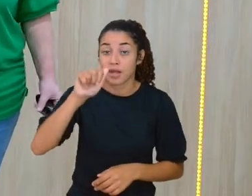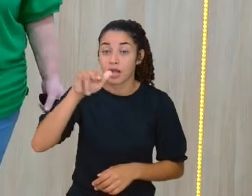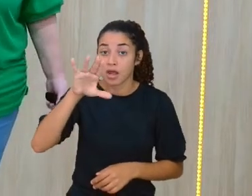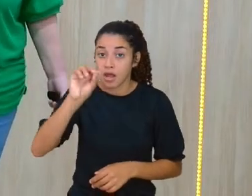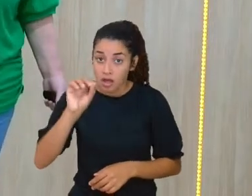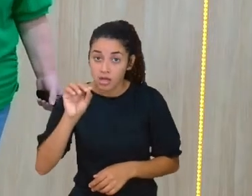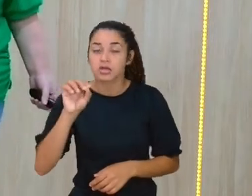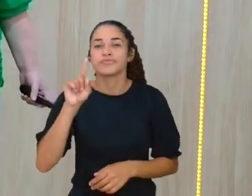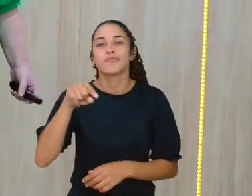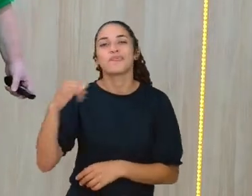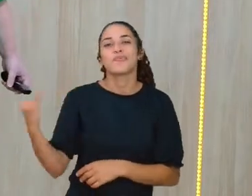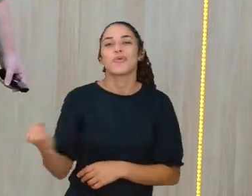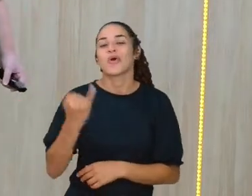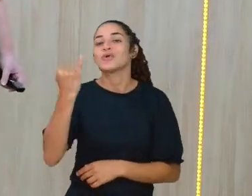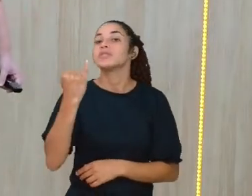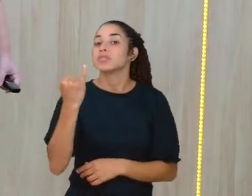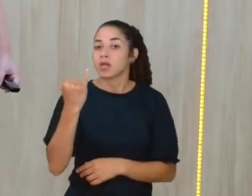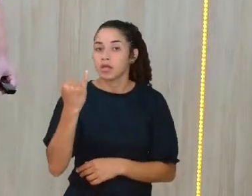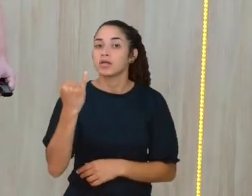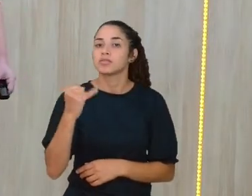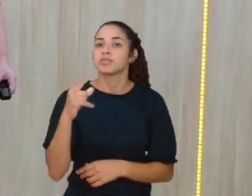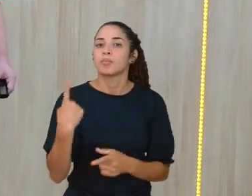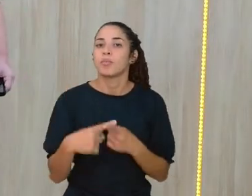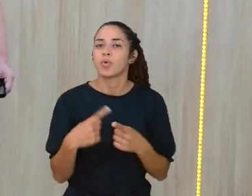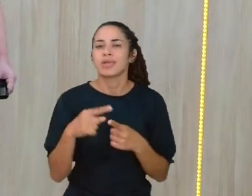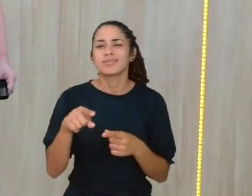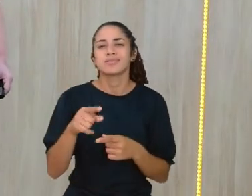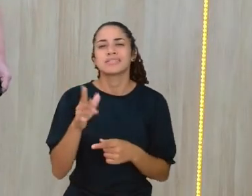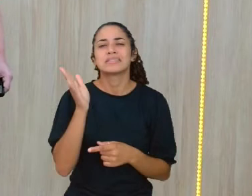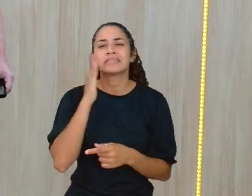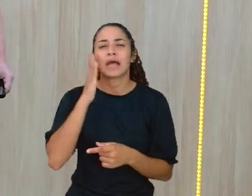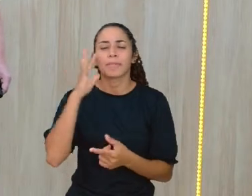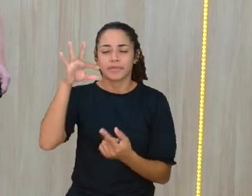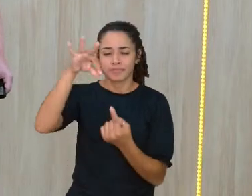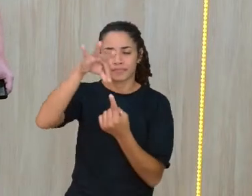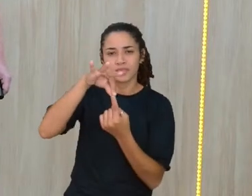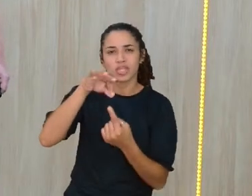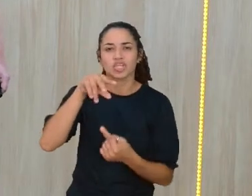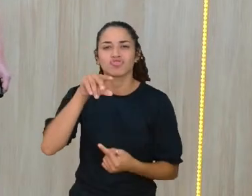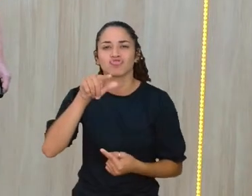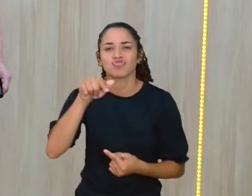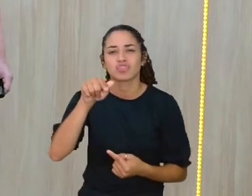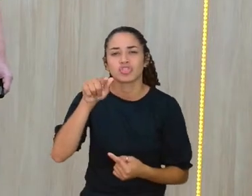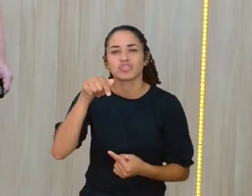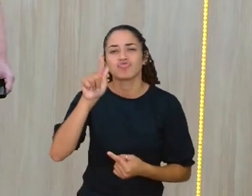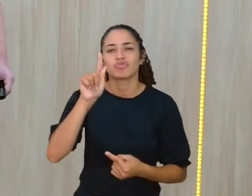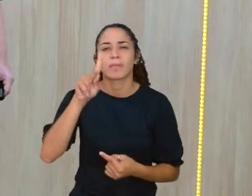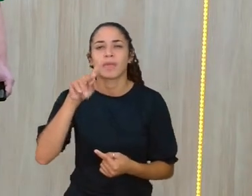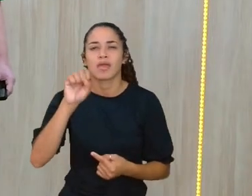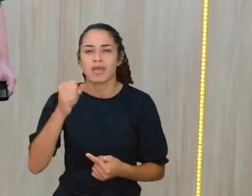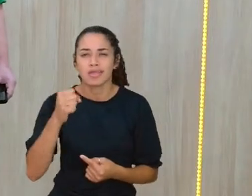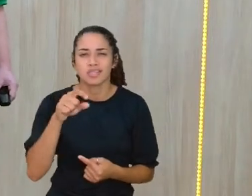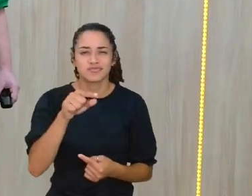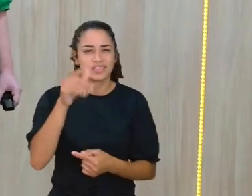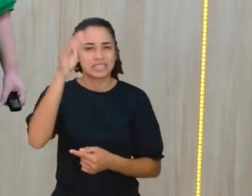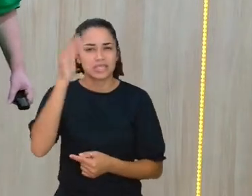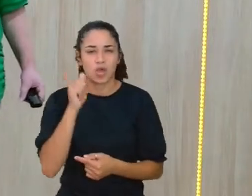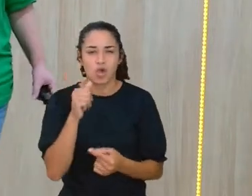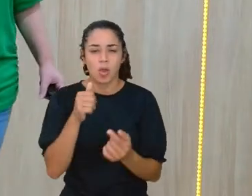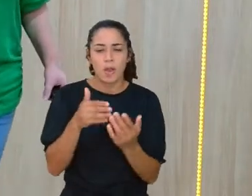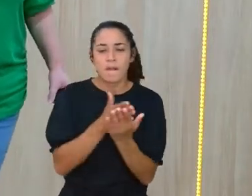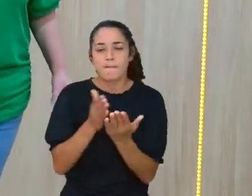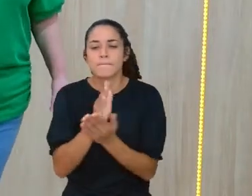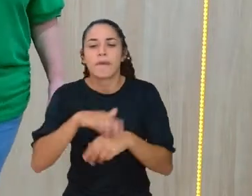que foi tão importante? Sabe o teu GPS? Aquele que você bota para... Qual é o caminho